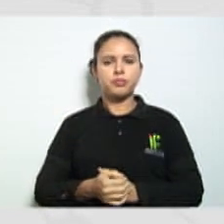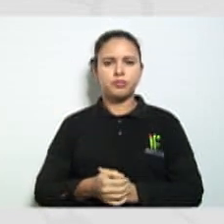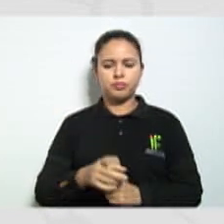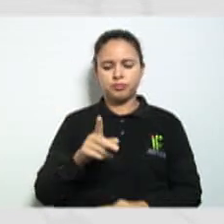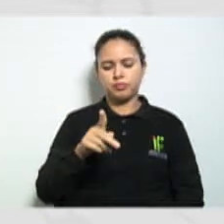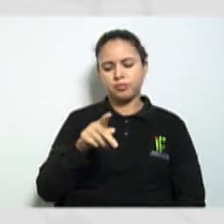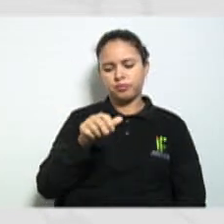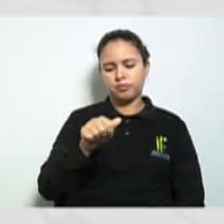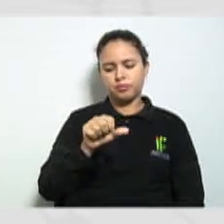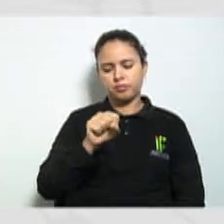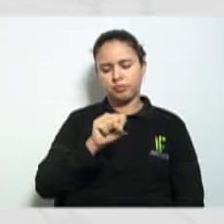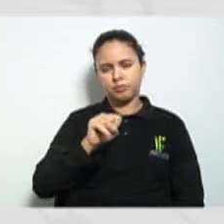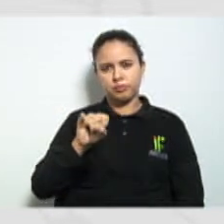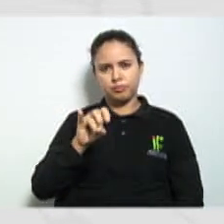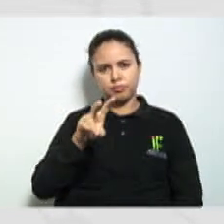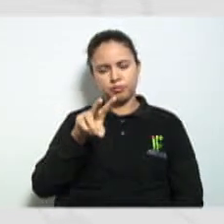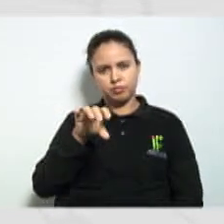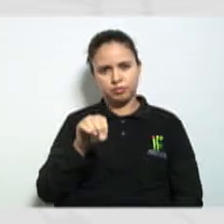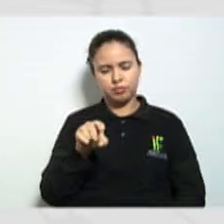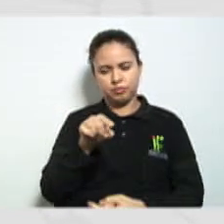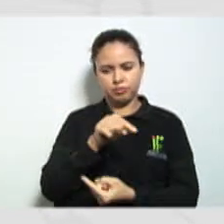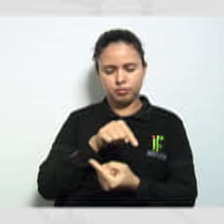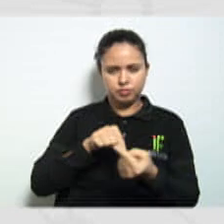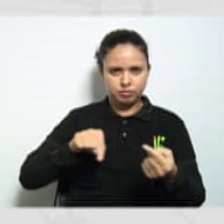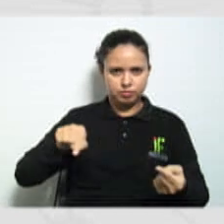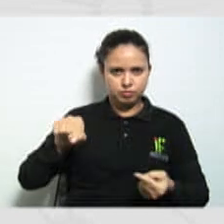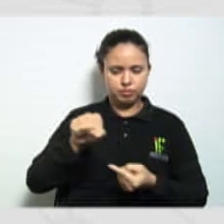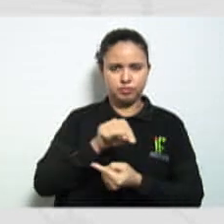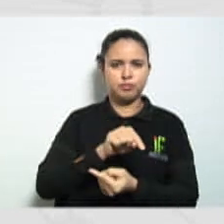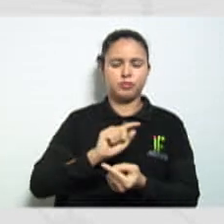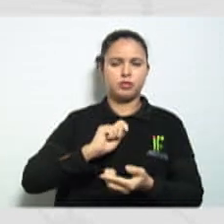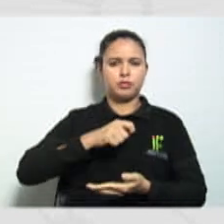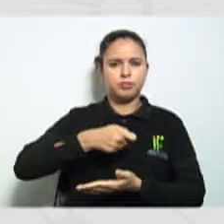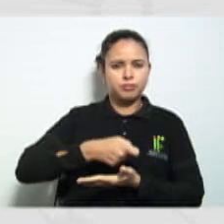pagar dentro do exercício social seguinte. Então, até